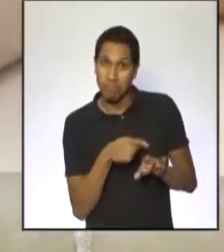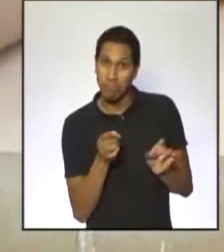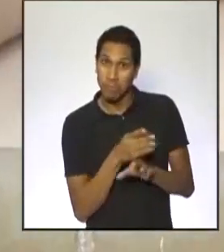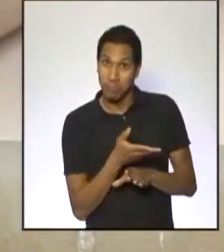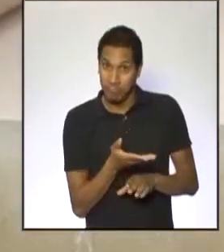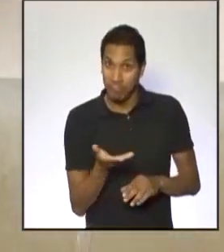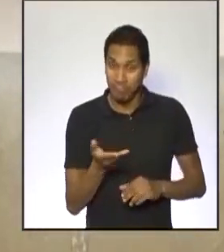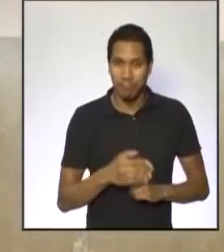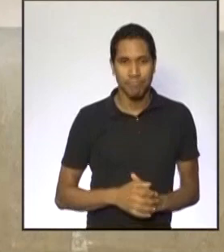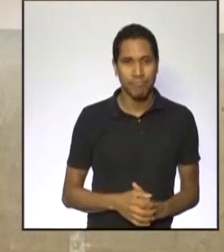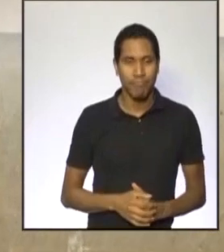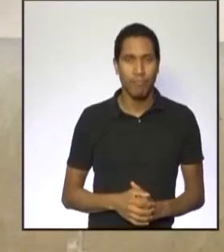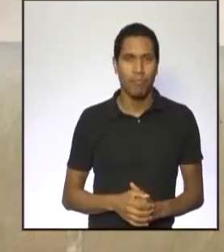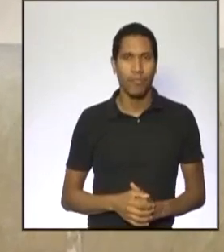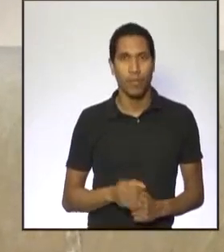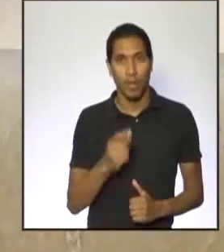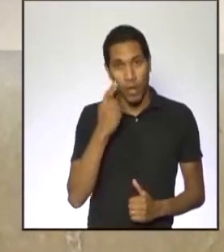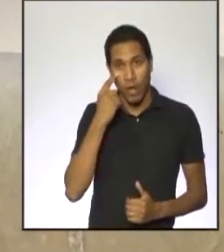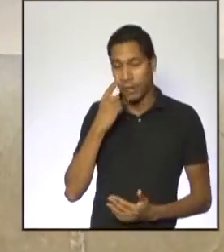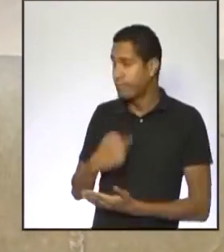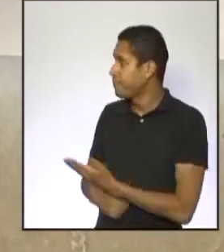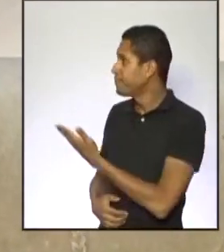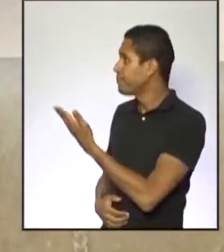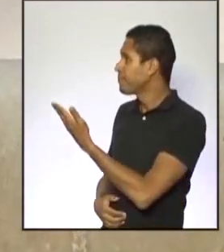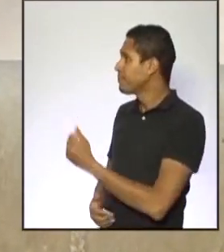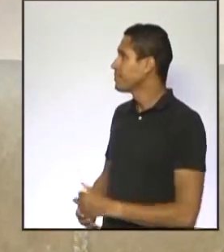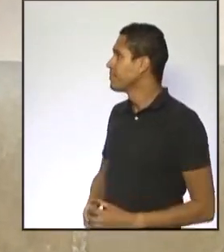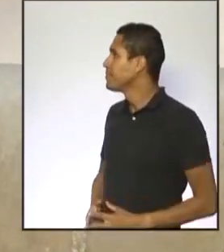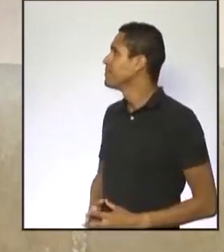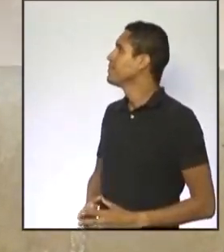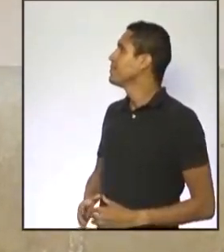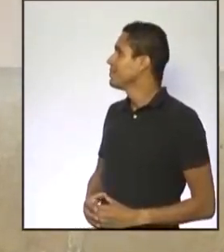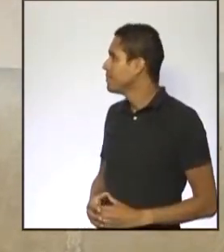Olha só, já comecei, então, aqui colar.